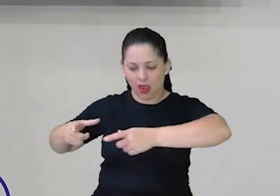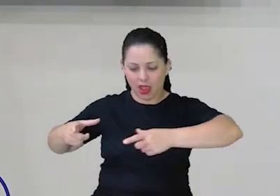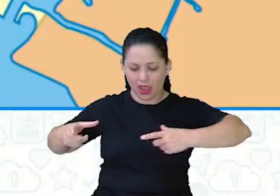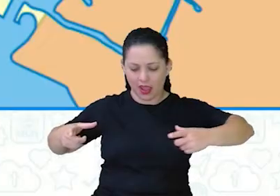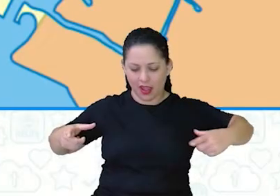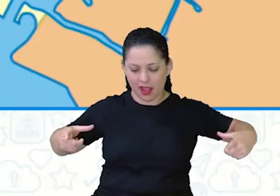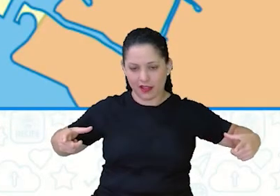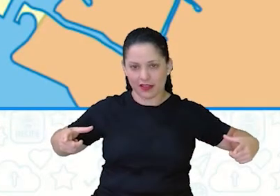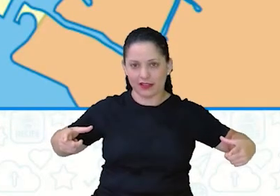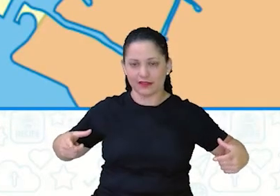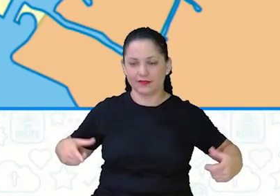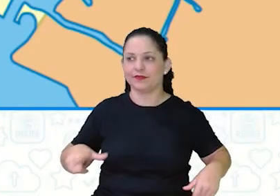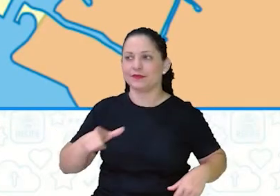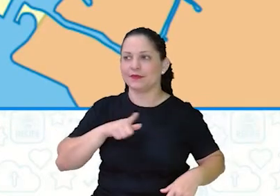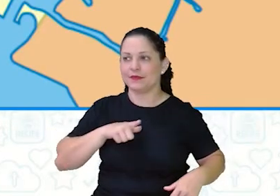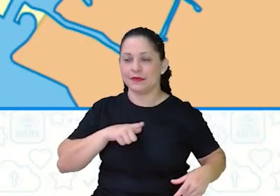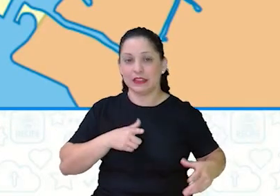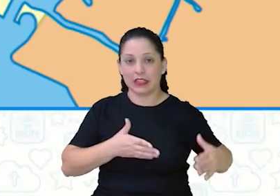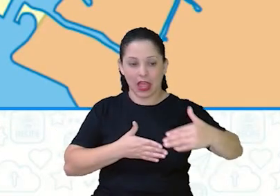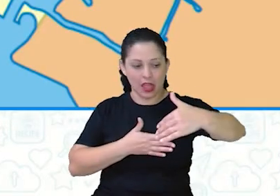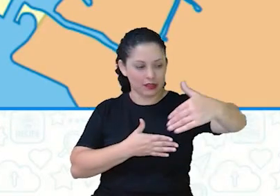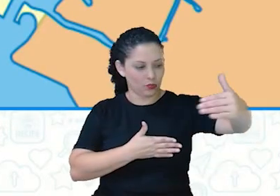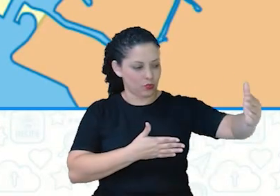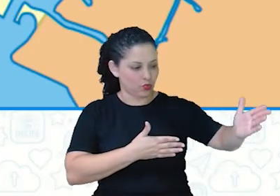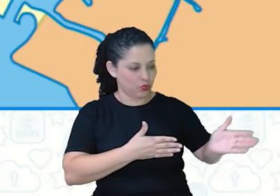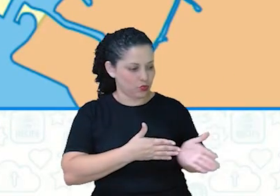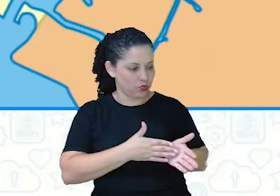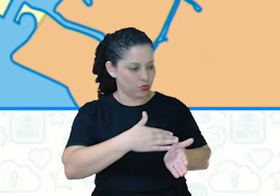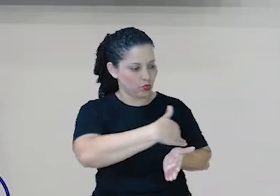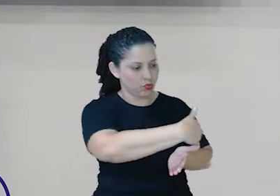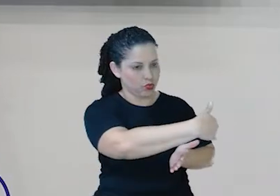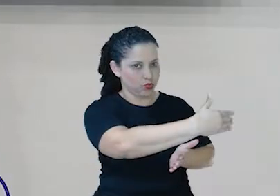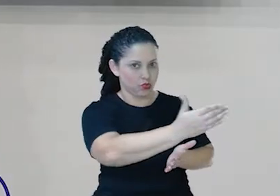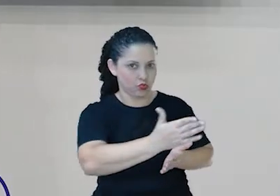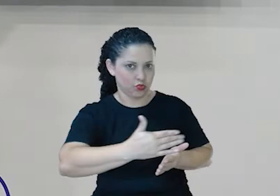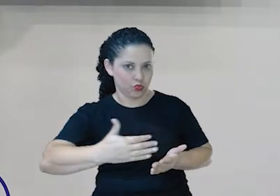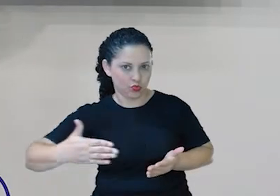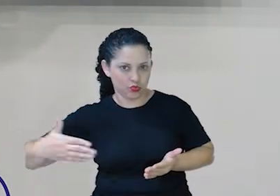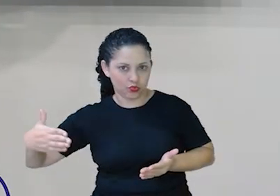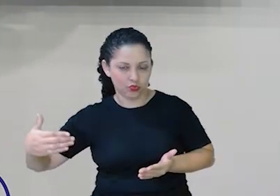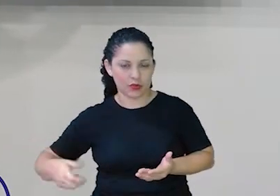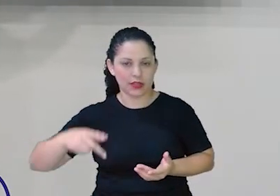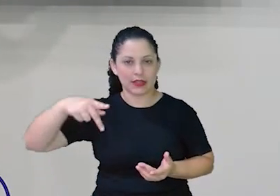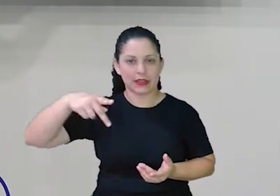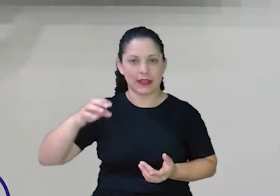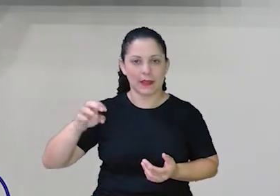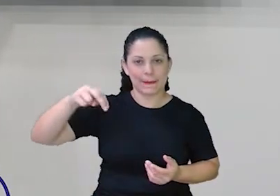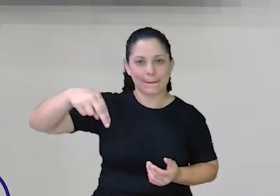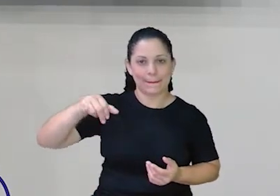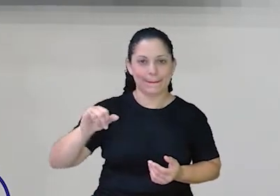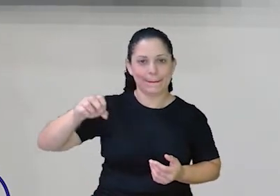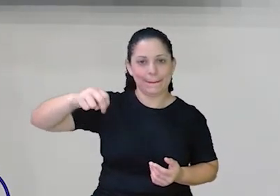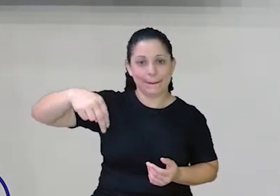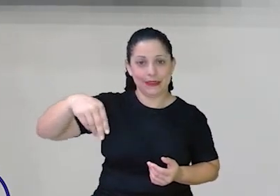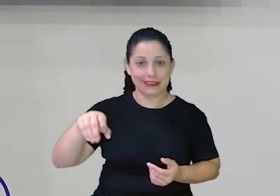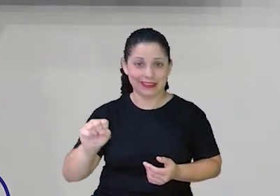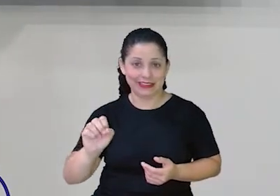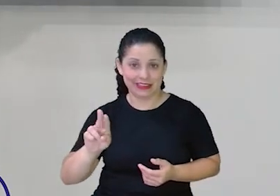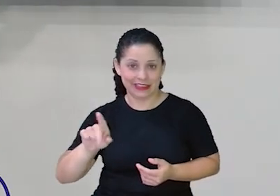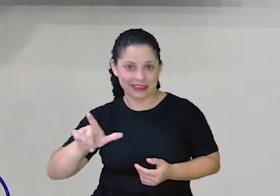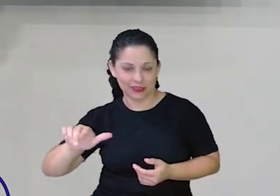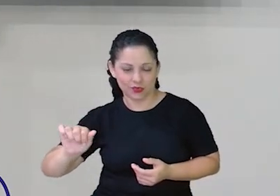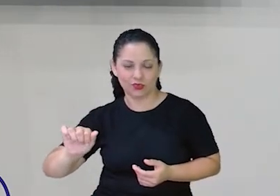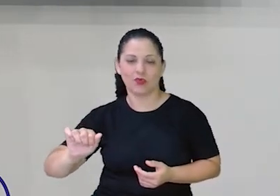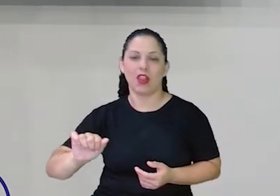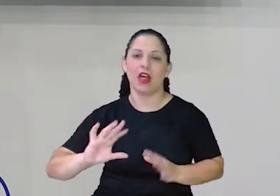parte aqui, ó, de Brasília Teimosa, que eu falei para vocês da península, que fica localizada aqui, ó, a pontinha dela, ó, porque esse aqui foi um dique que foi construído.